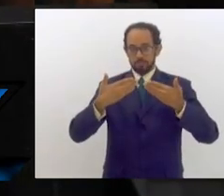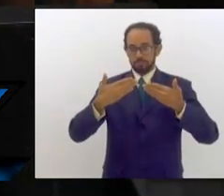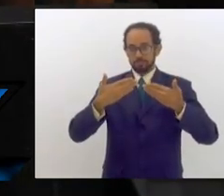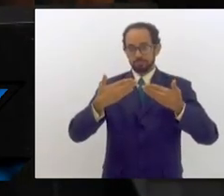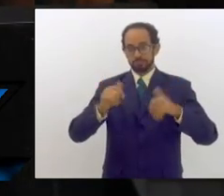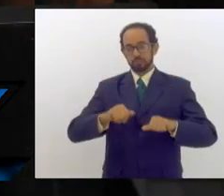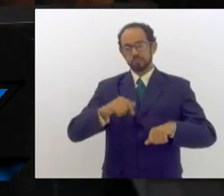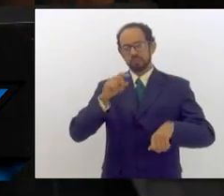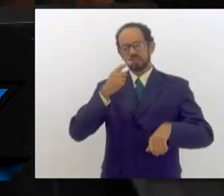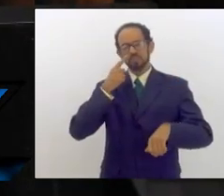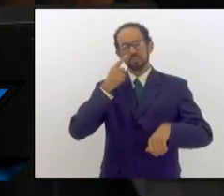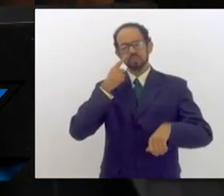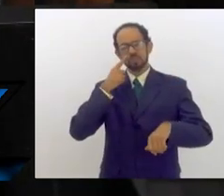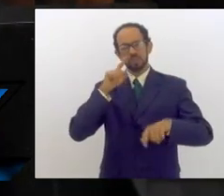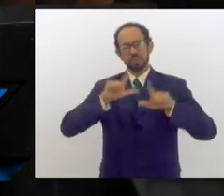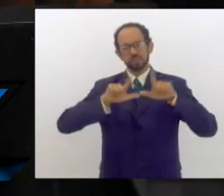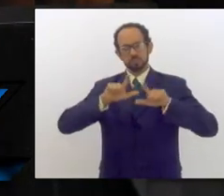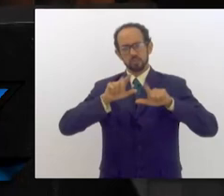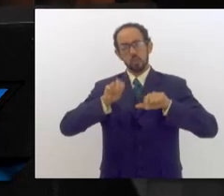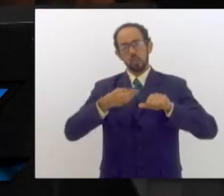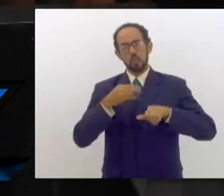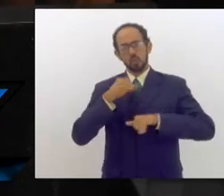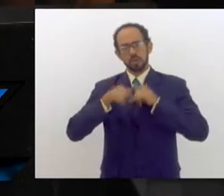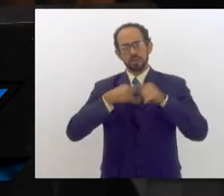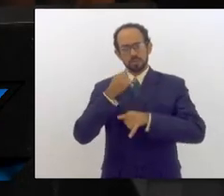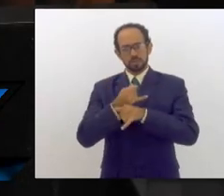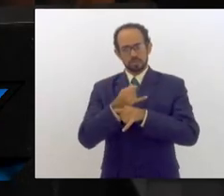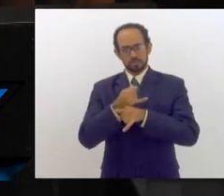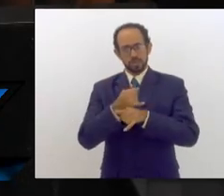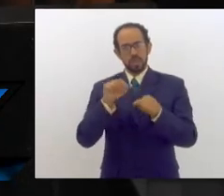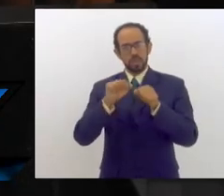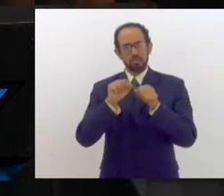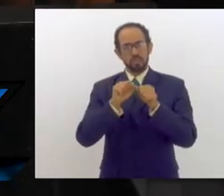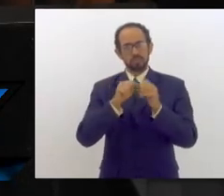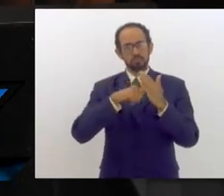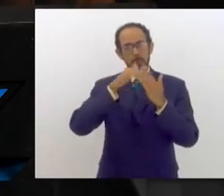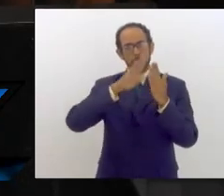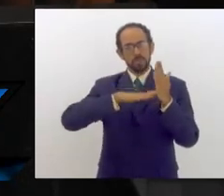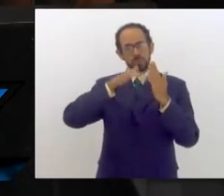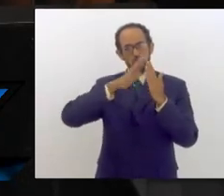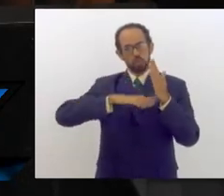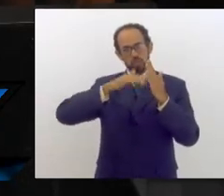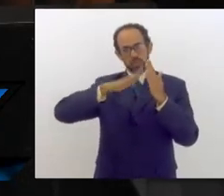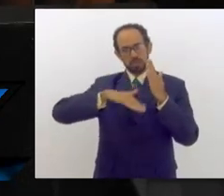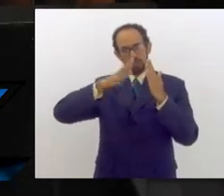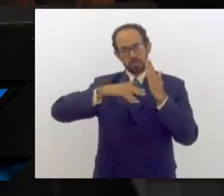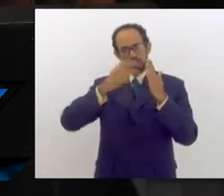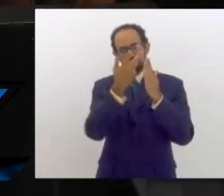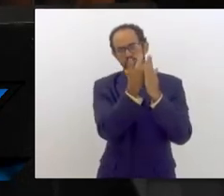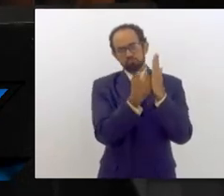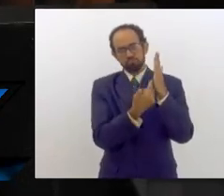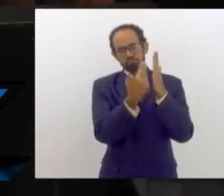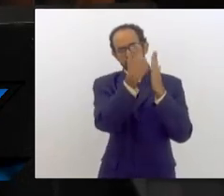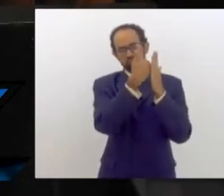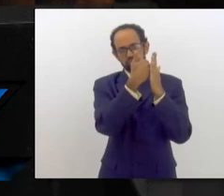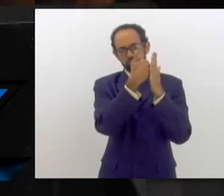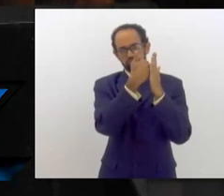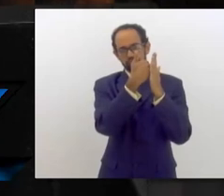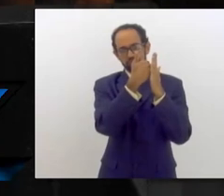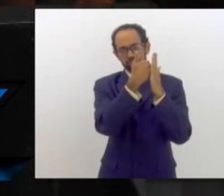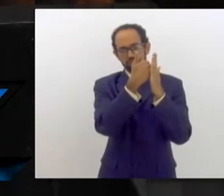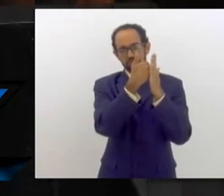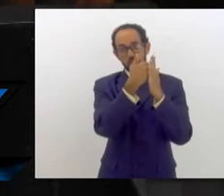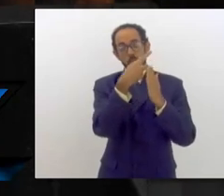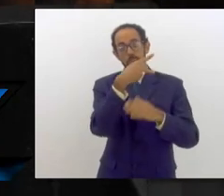ver na televisão ou através da internet ela pintando quadros aqui com os pés Professor